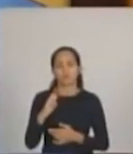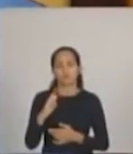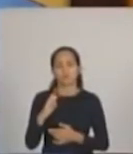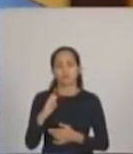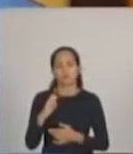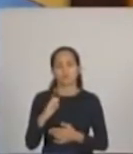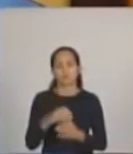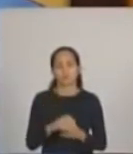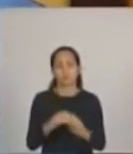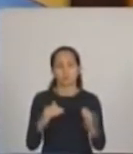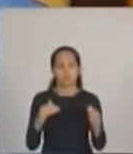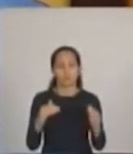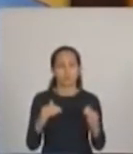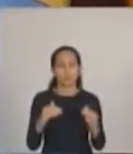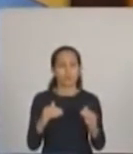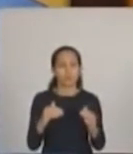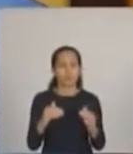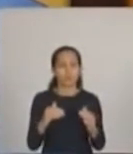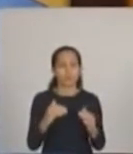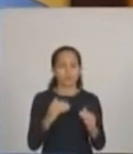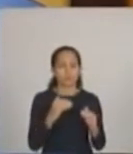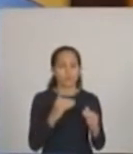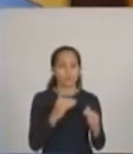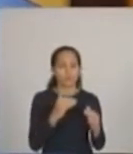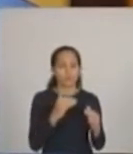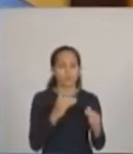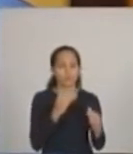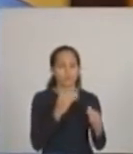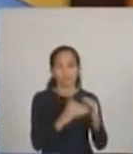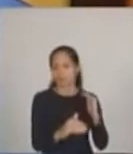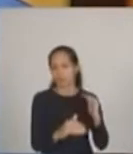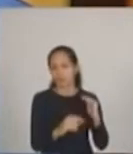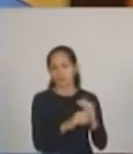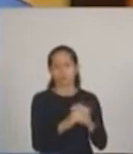Contrário relatório. Deputado Vandinho Leite.